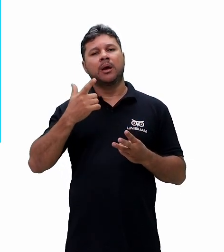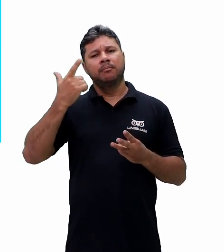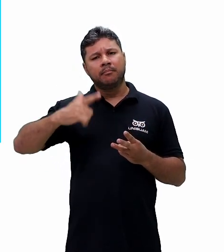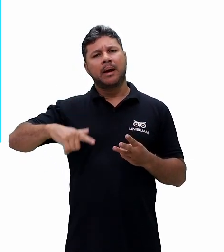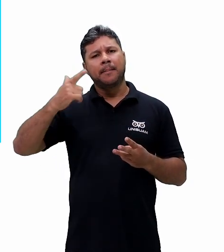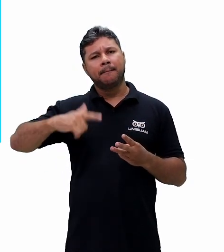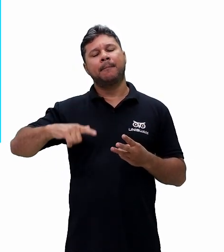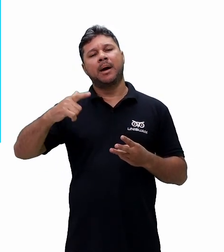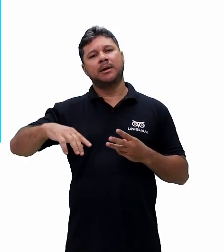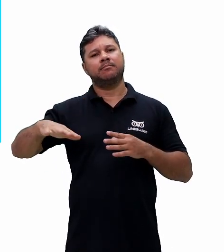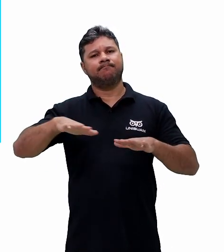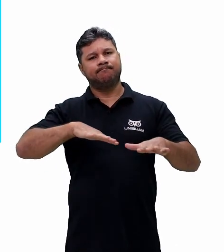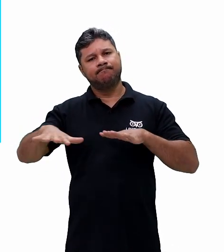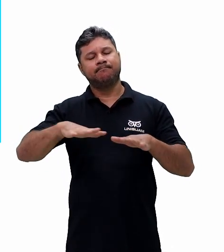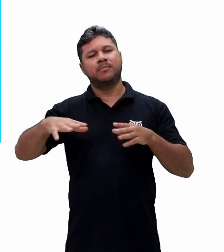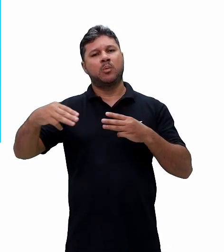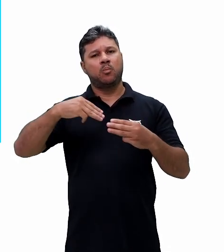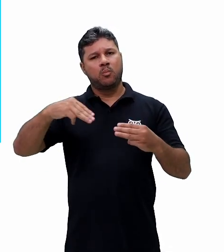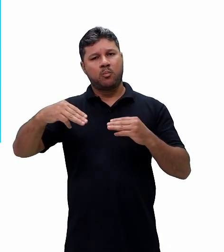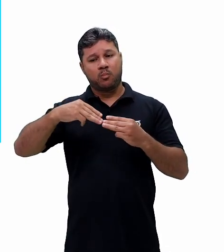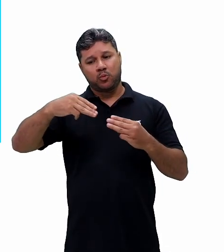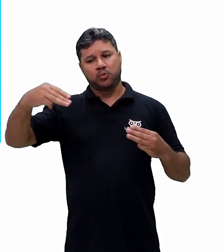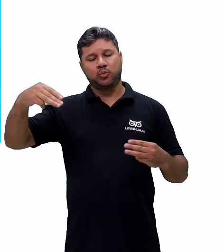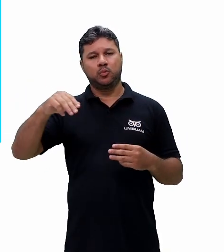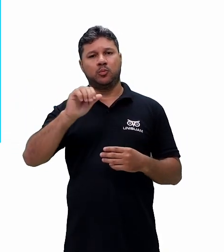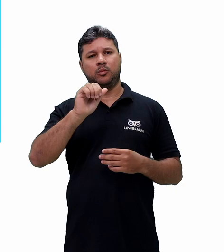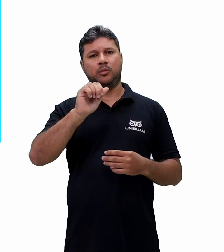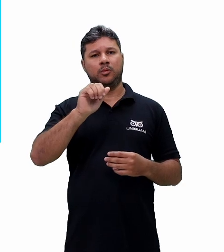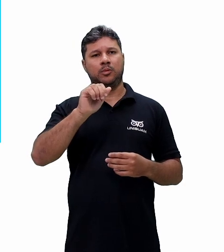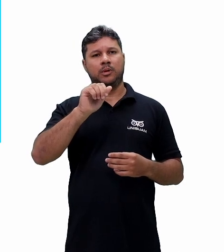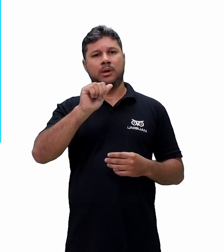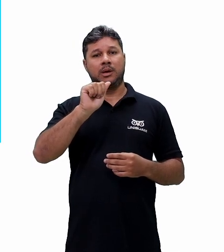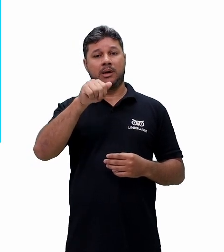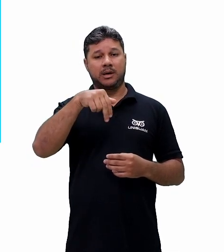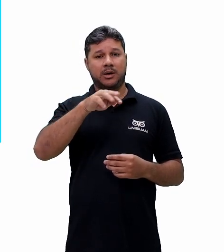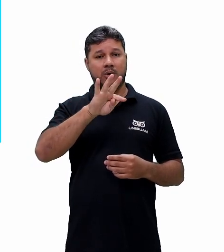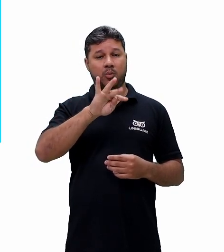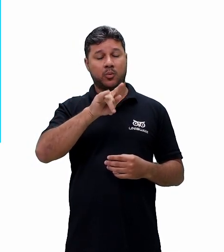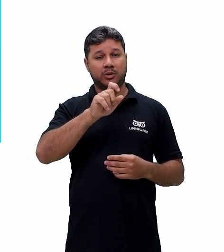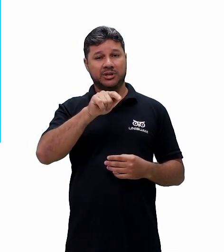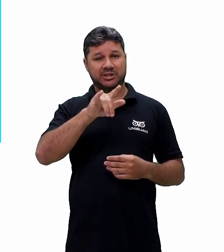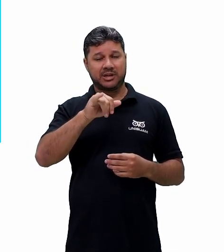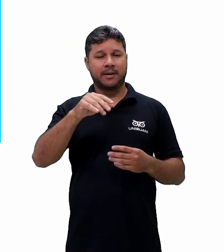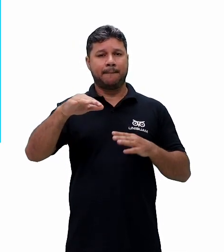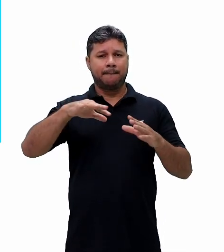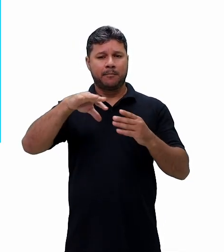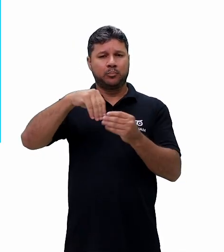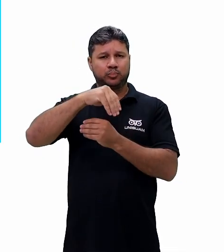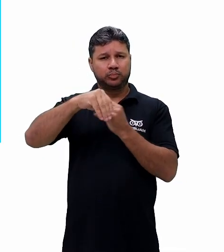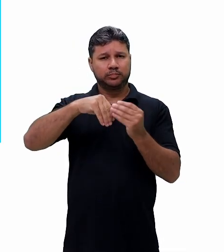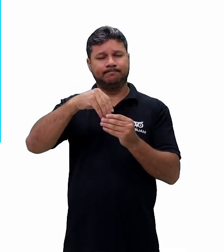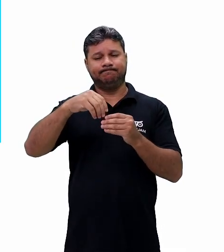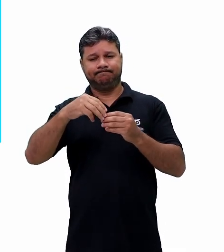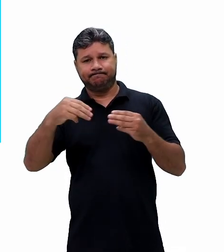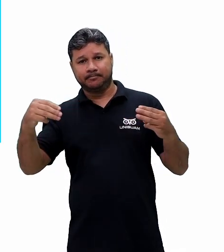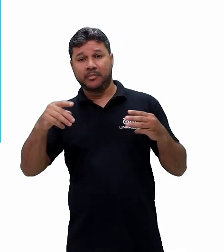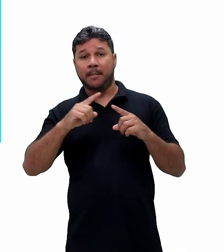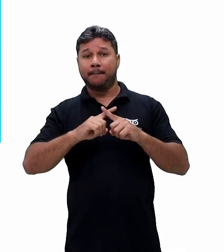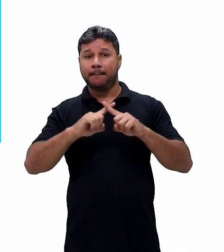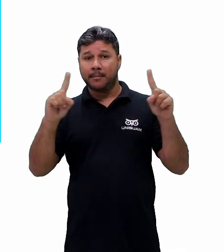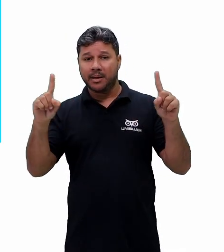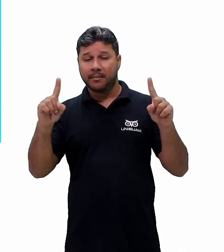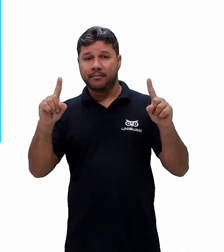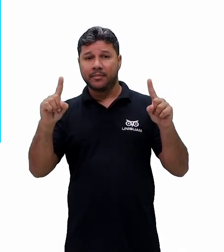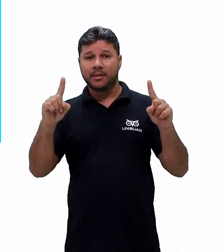repetidas contrações dos músculos agonistas com o objetivo de alongar os músculos antagonistas,